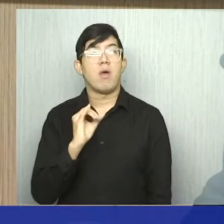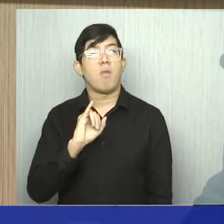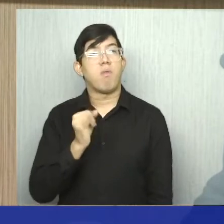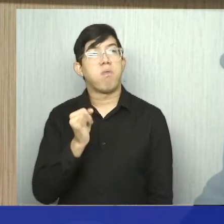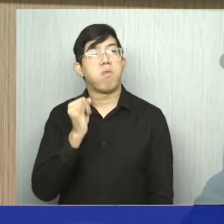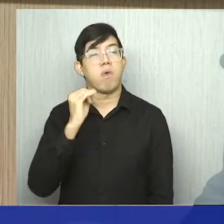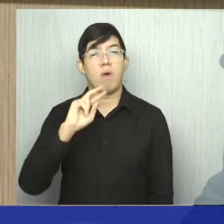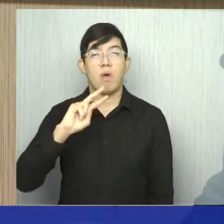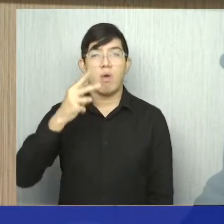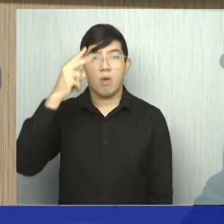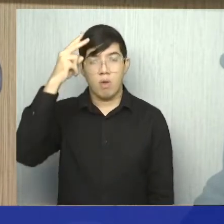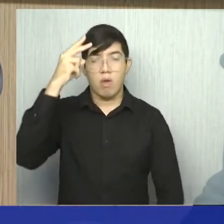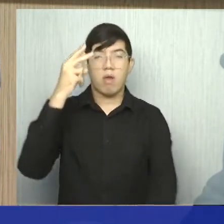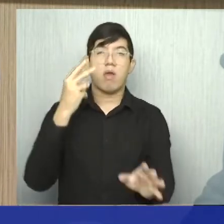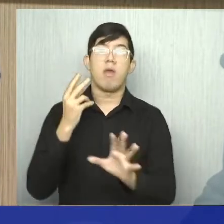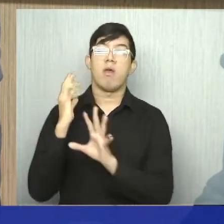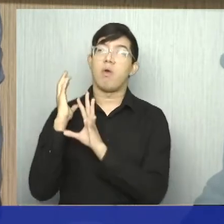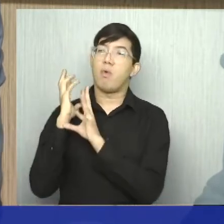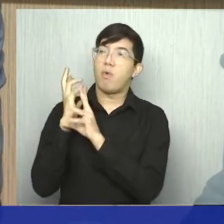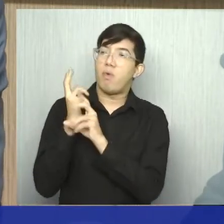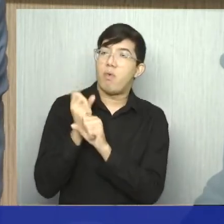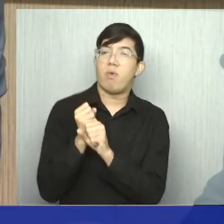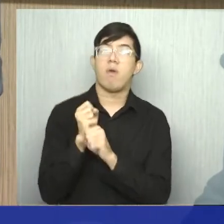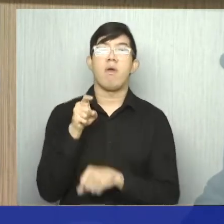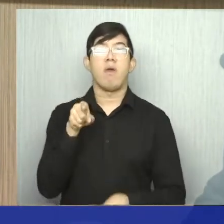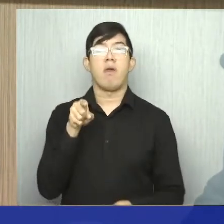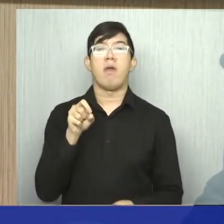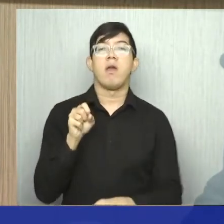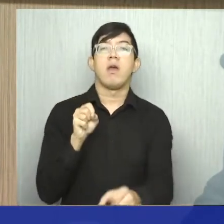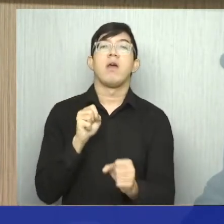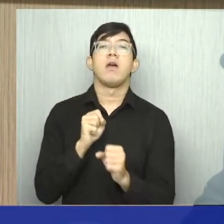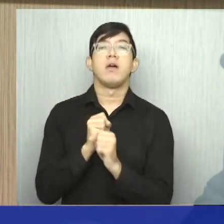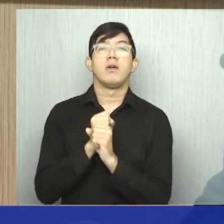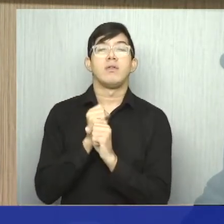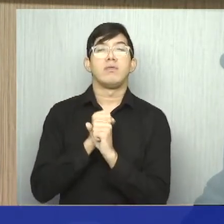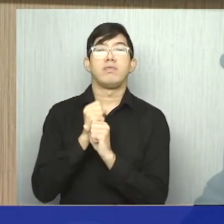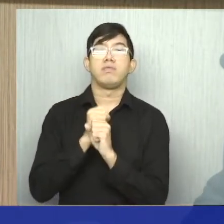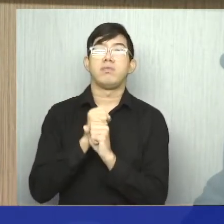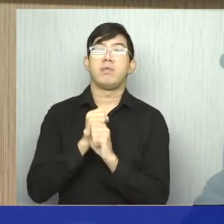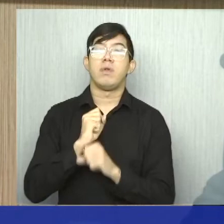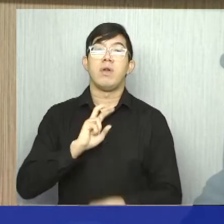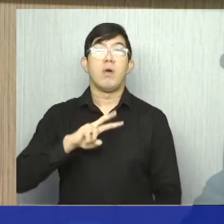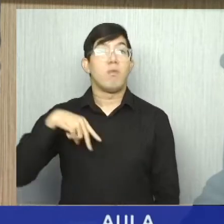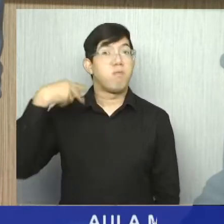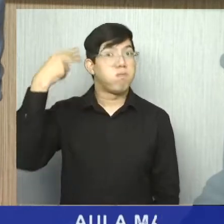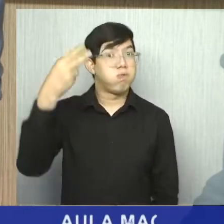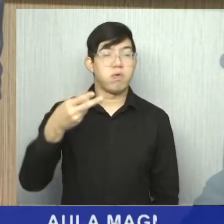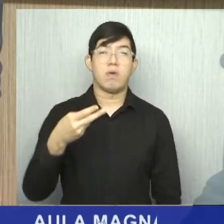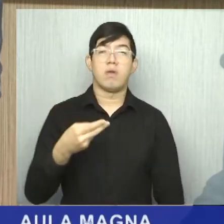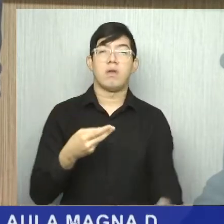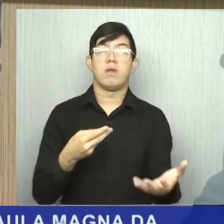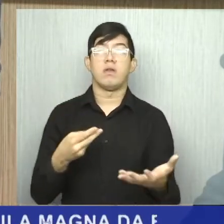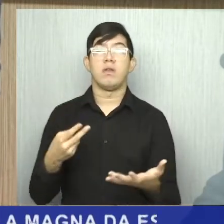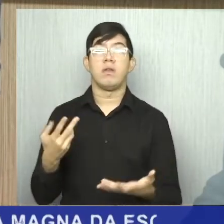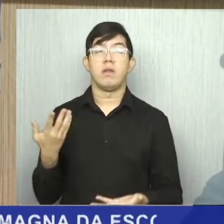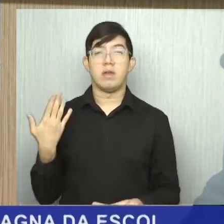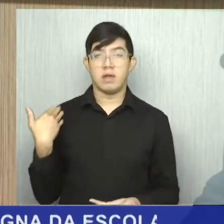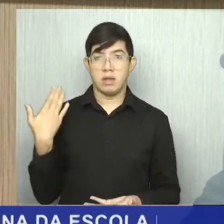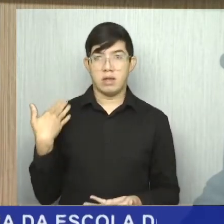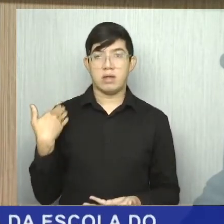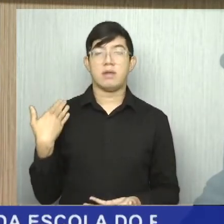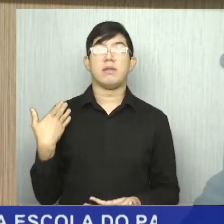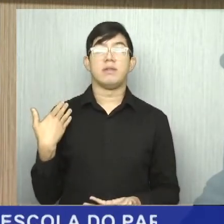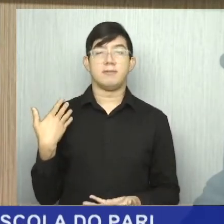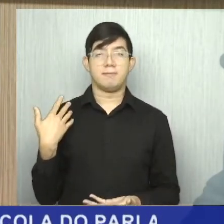a dívida pública, nos 8 anos de Fernando Henrique, sai de 38% para 78% do PIB. Ela tinha levado 500 anos para chegar em 38%.